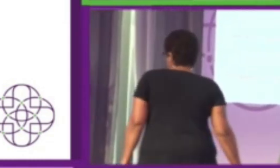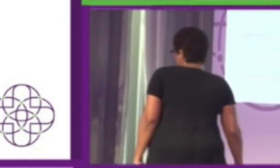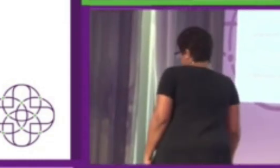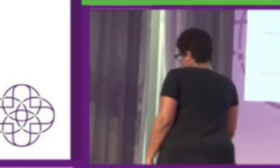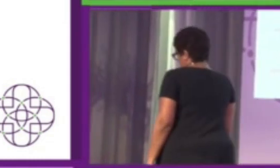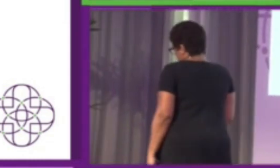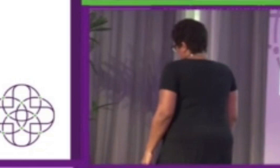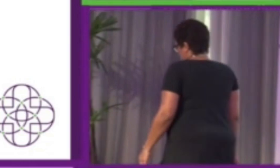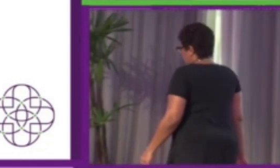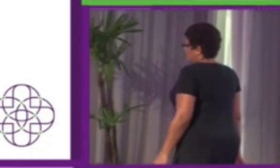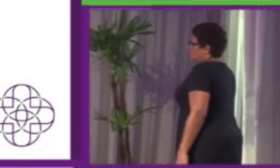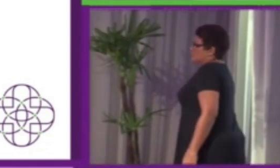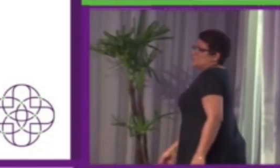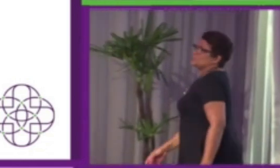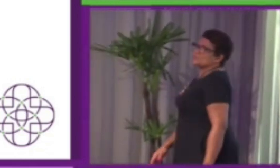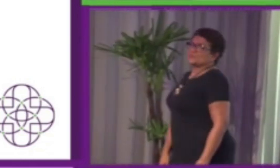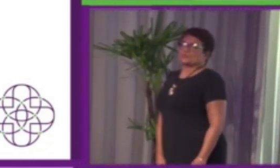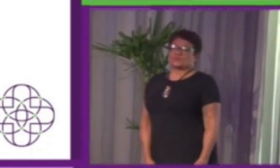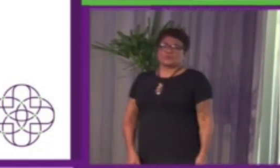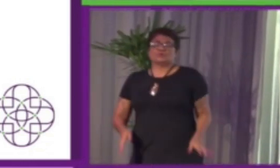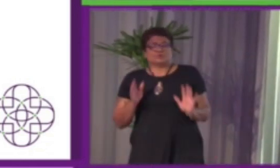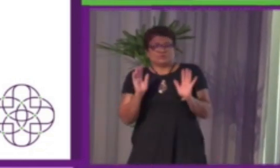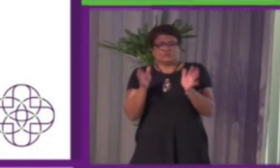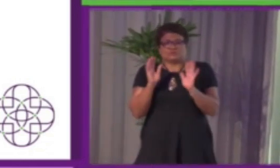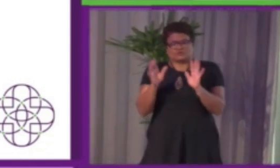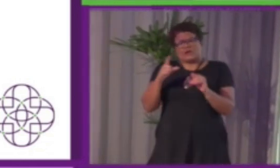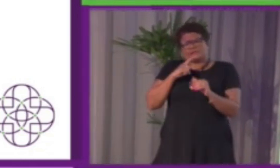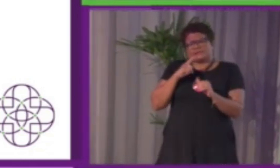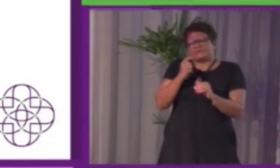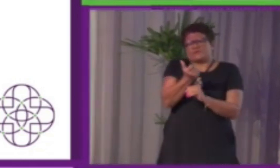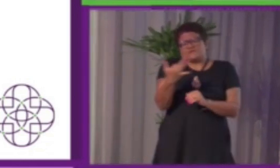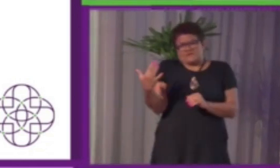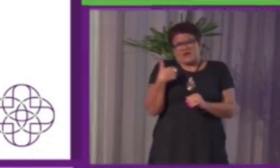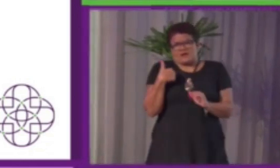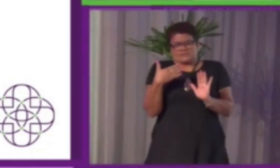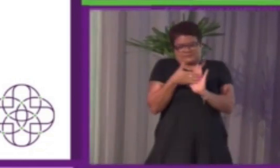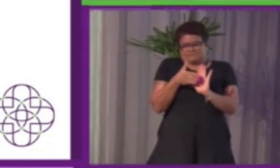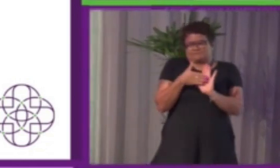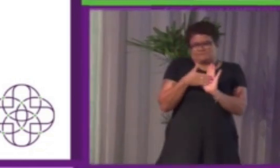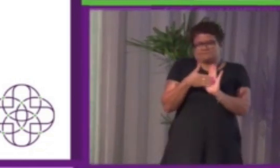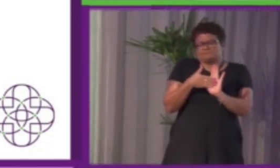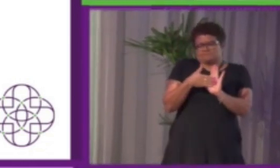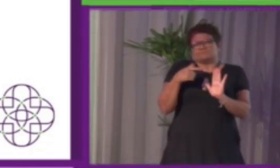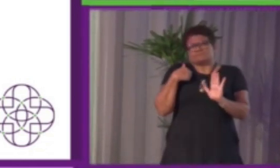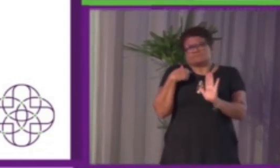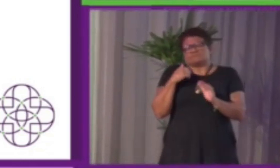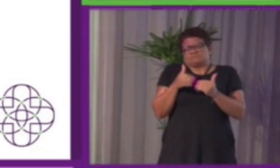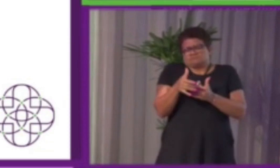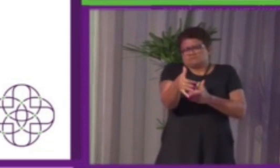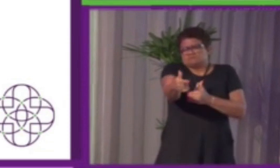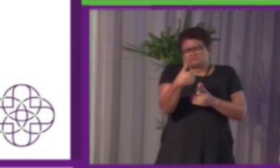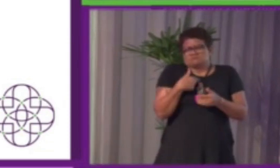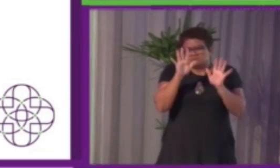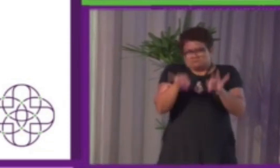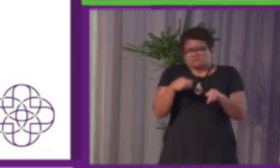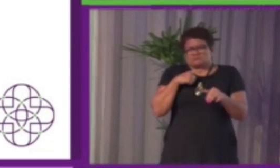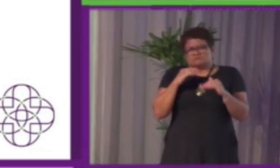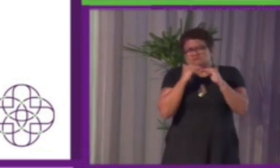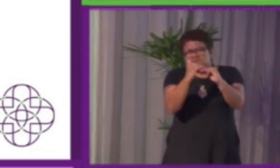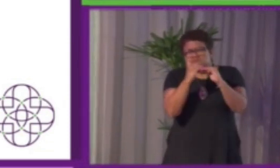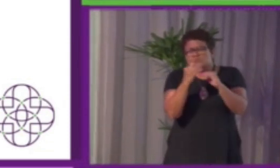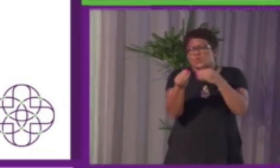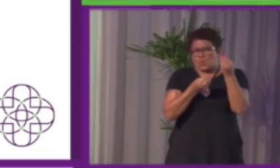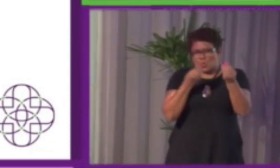sobre a criação de um limiar de custo-efetividade para o país, tá? Então, uma terceira frente